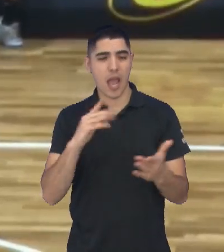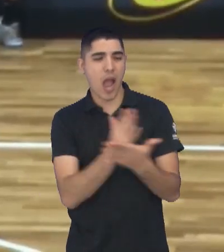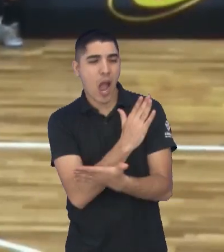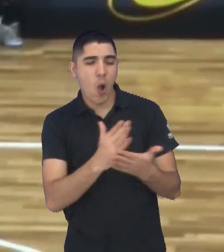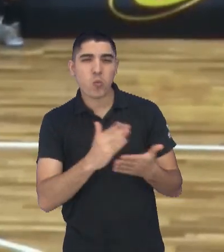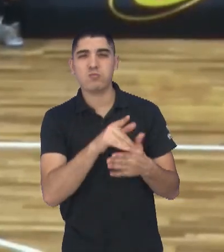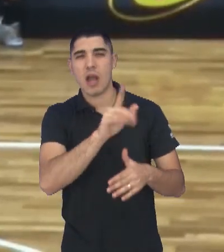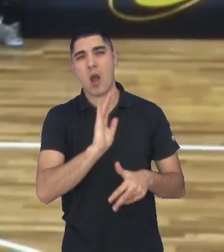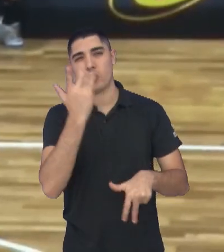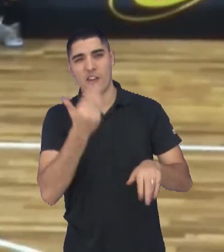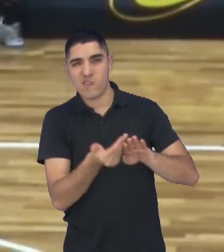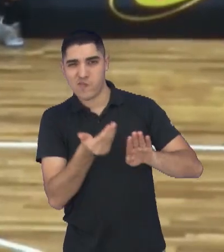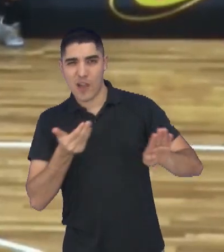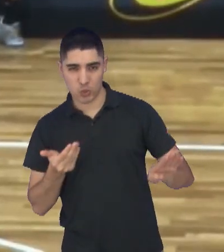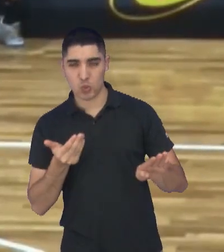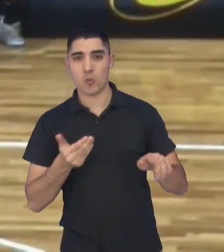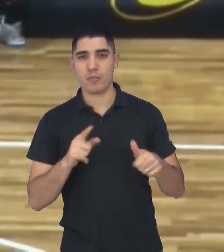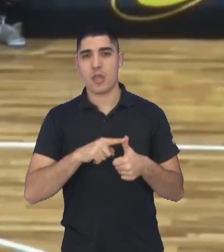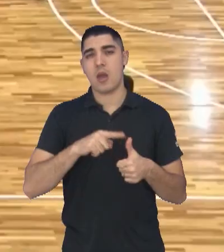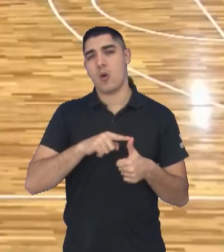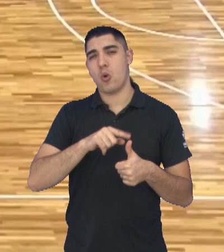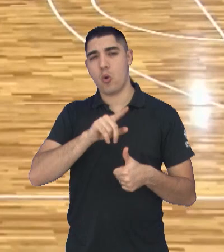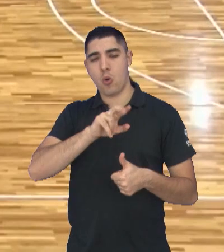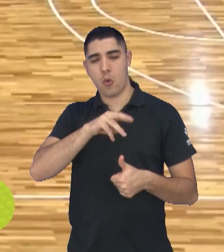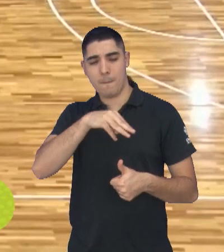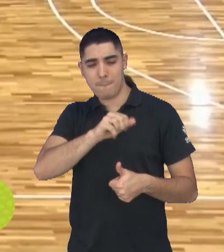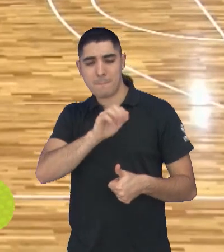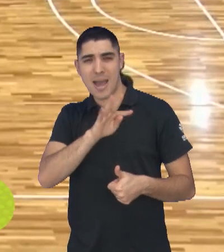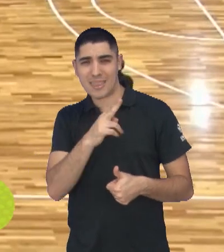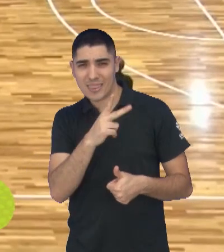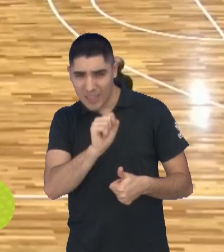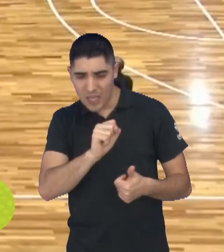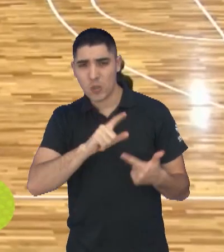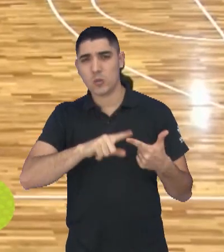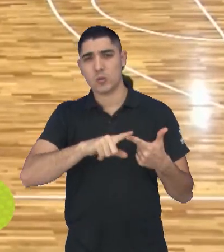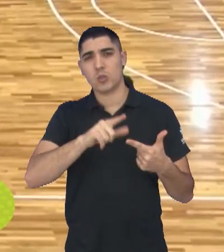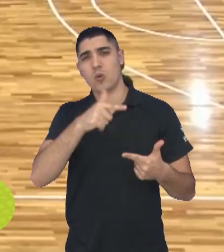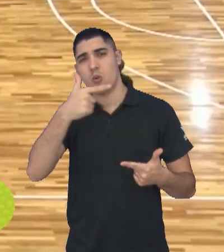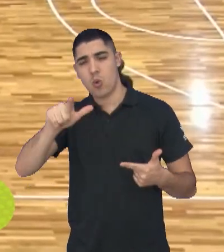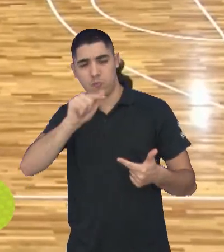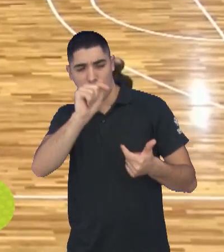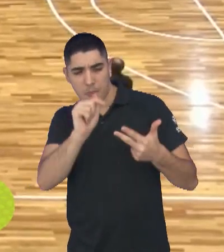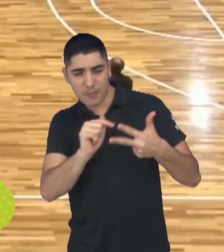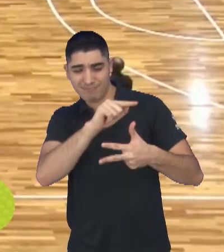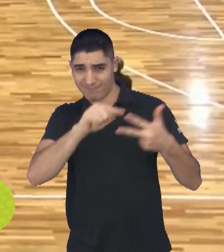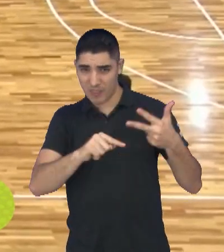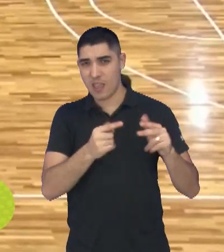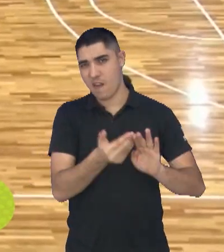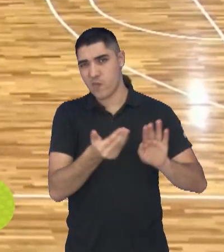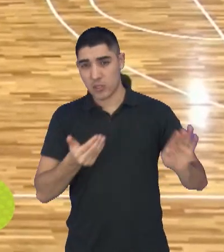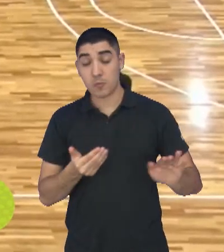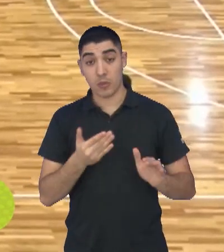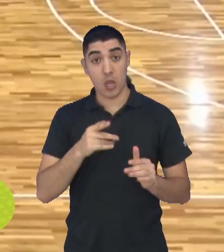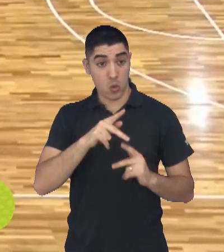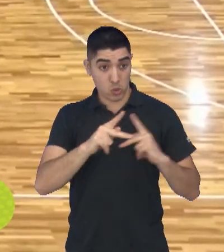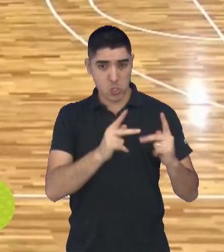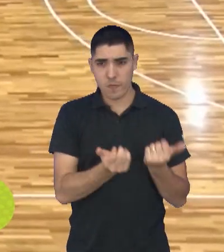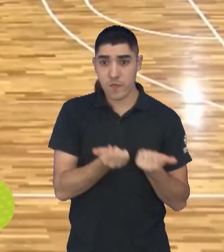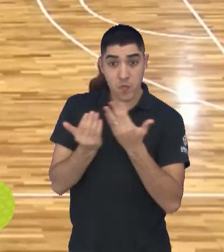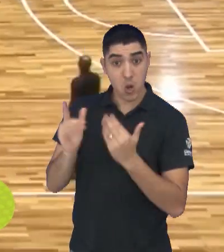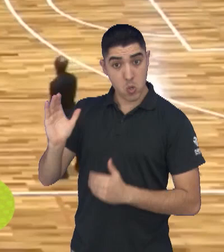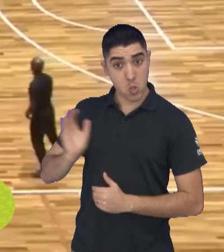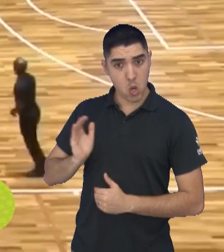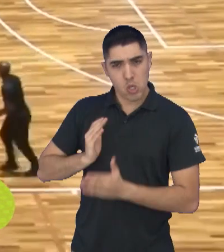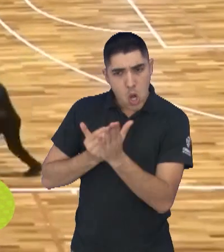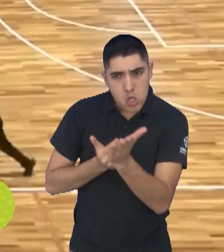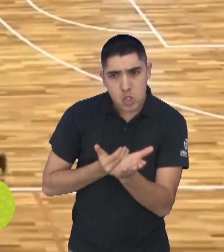pivô Arthur Bernardi e o pivô Matheus Leal, o São José foi até o Parque São Jorge, no ginásio Lamir Marques. A bola subiu